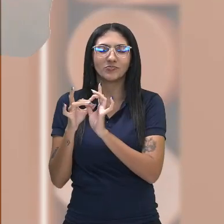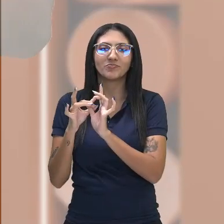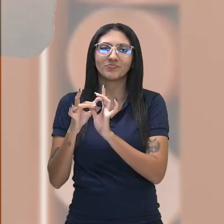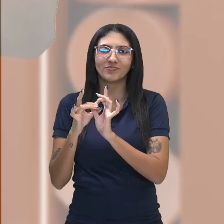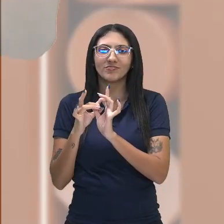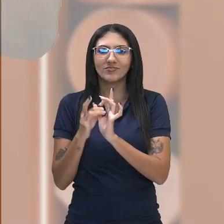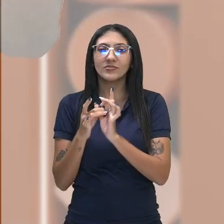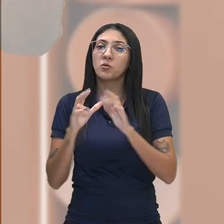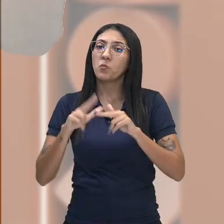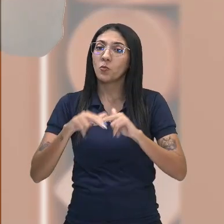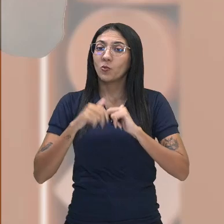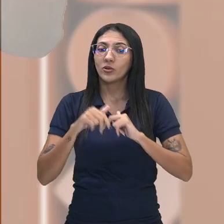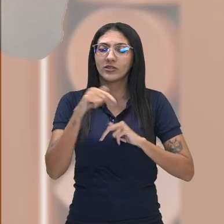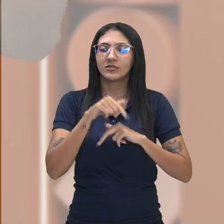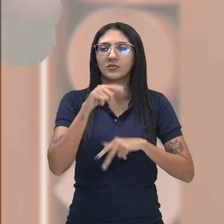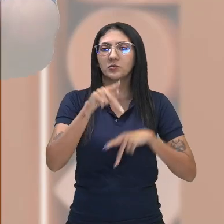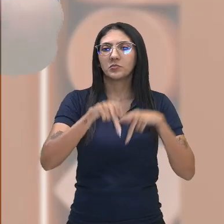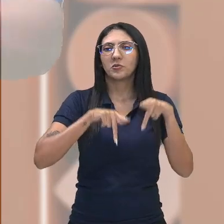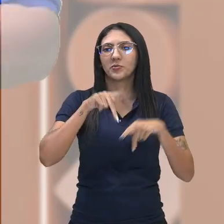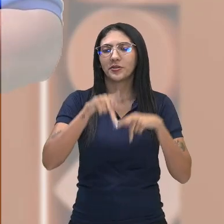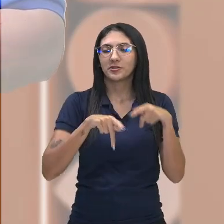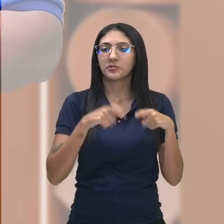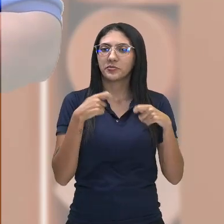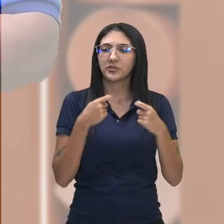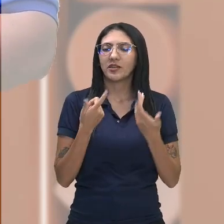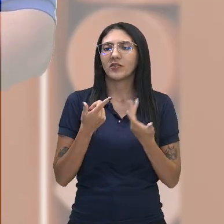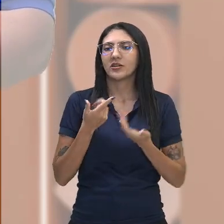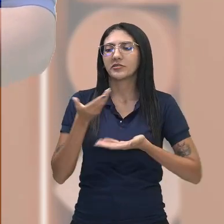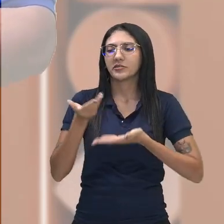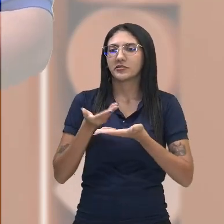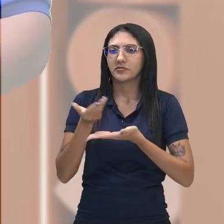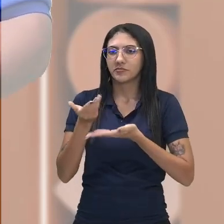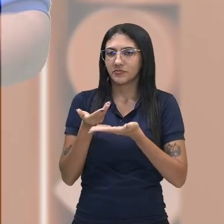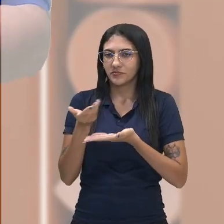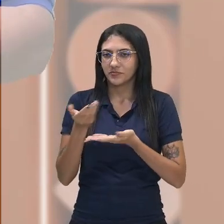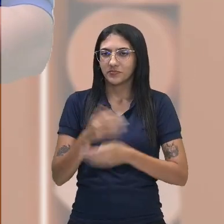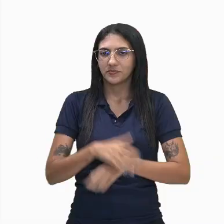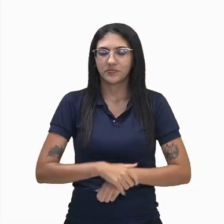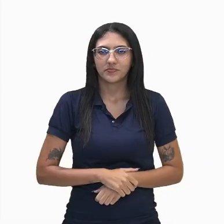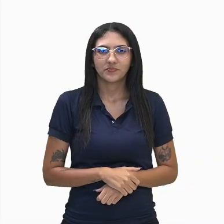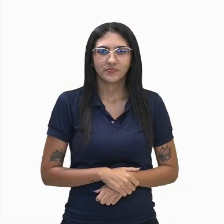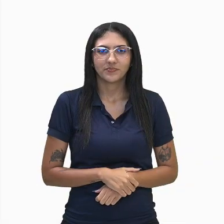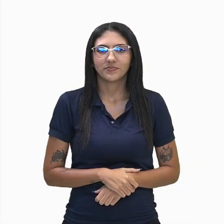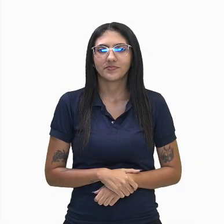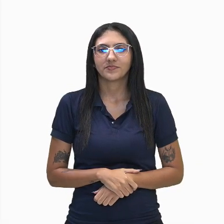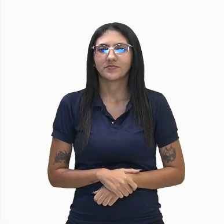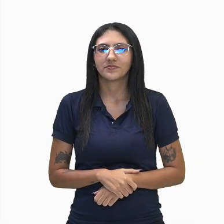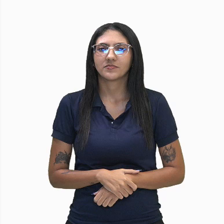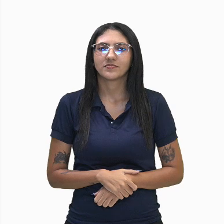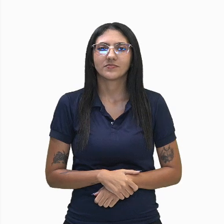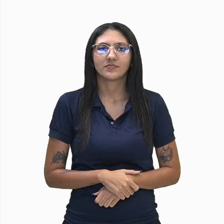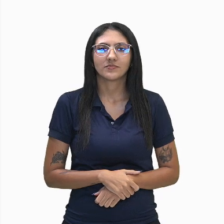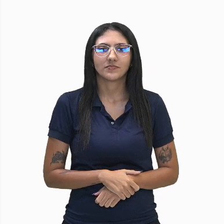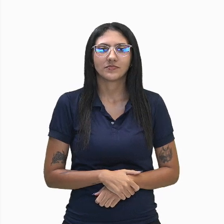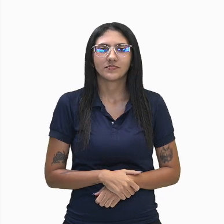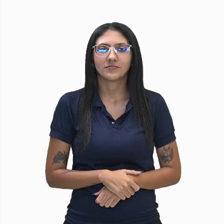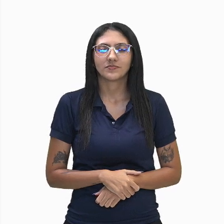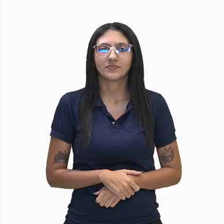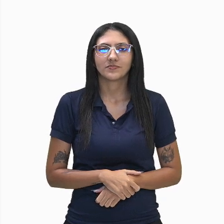né, um povo que era subordinado ao Egito por algum tempo. Continuando, vamos lá.